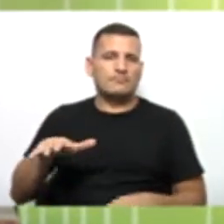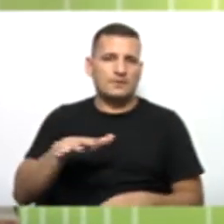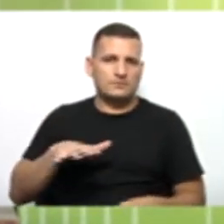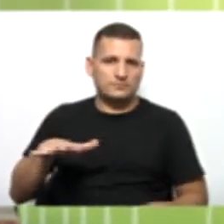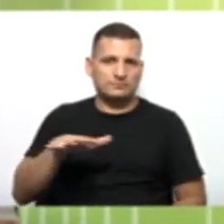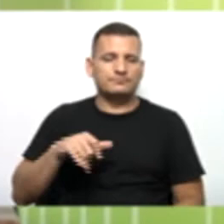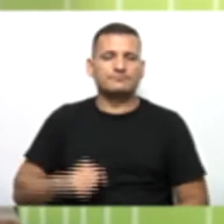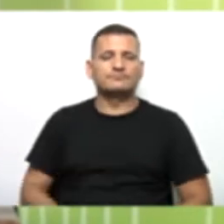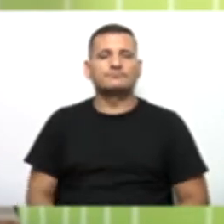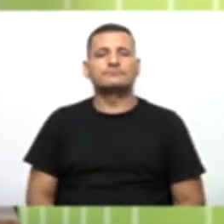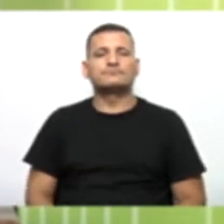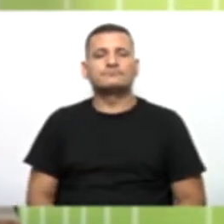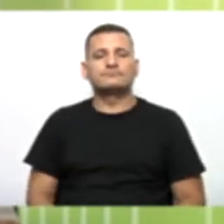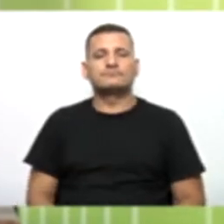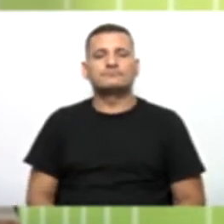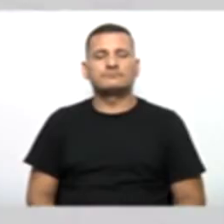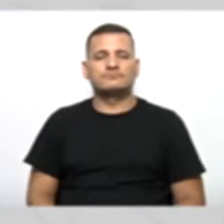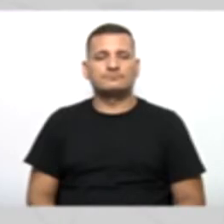ambiente.